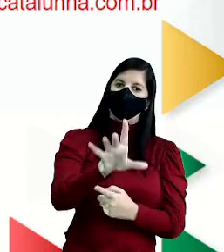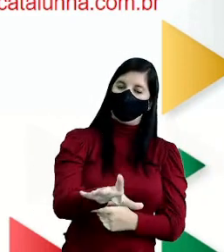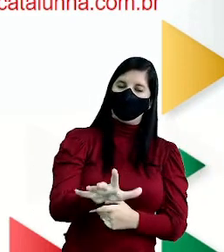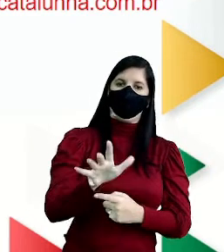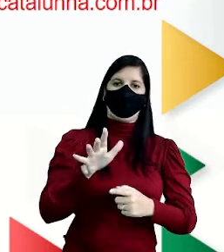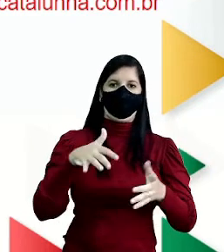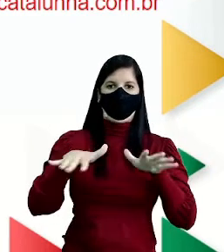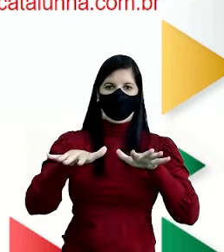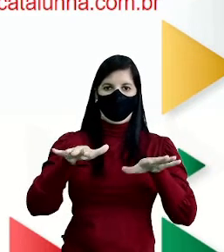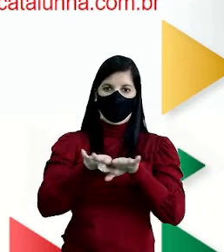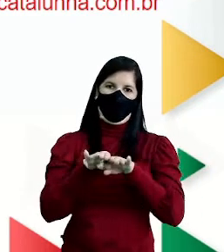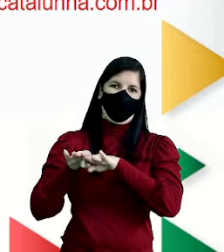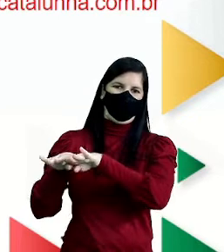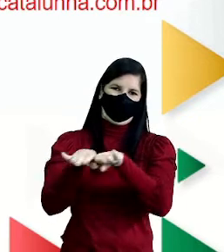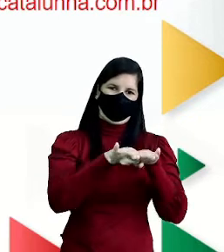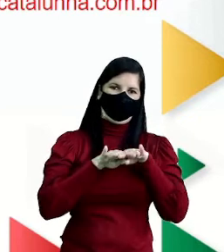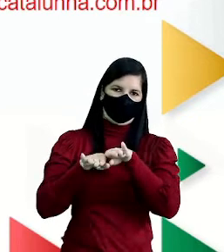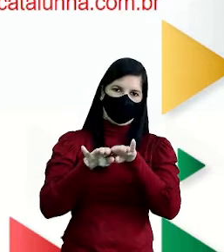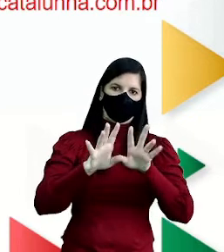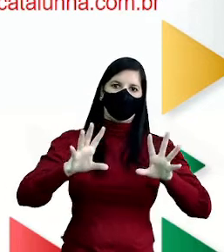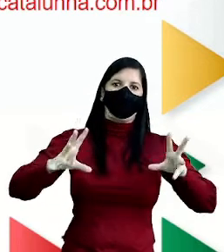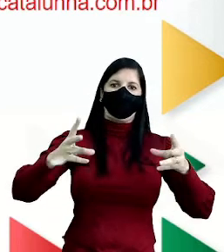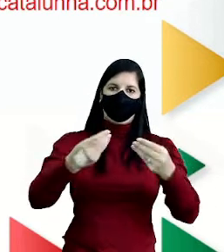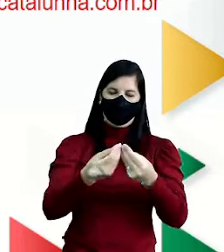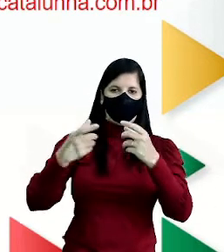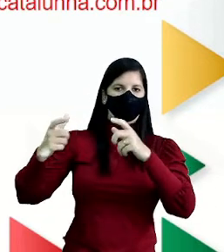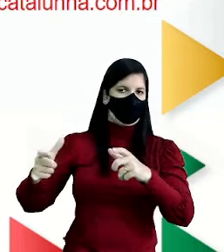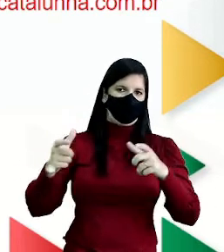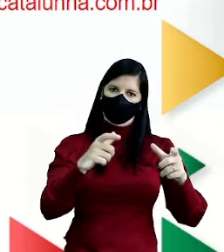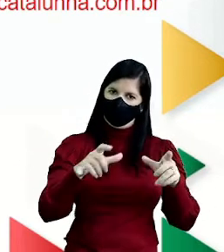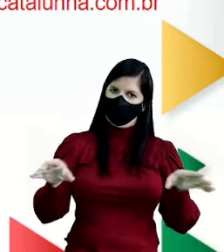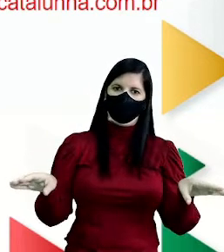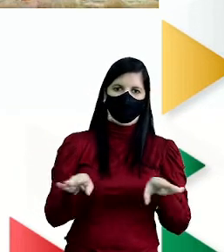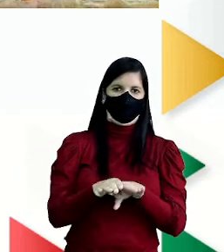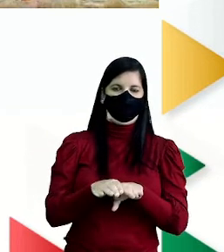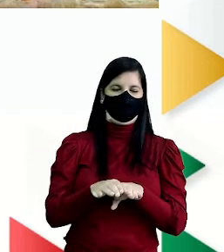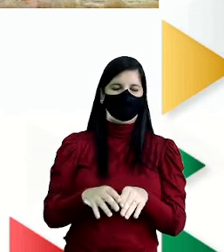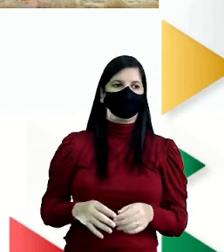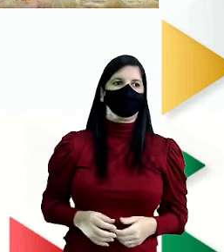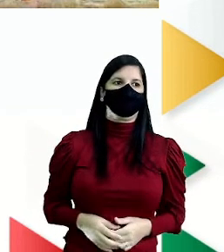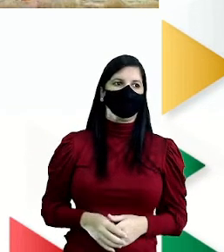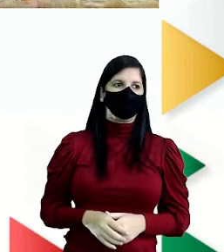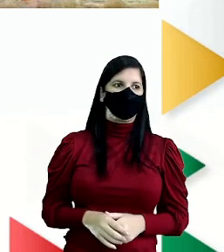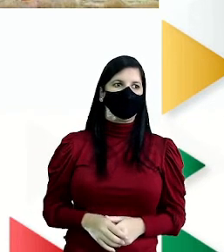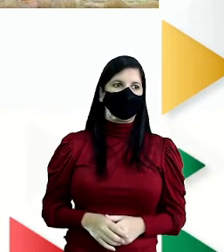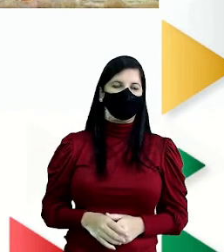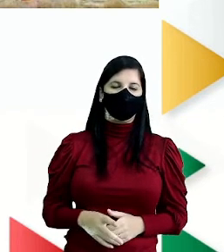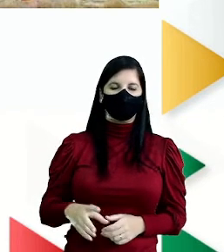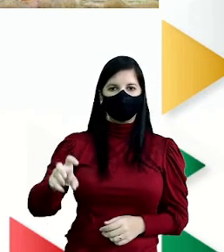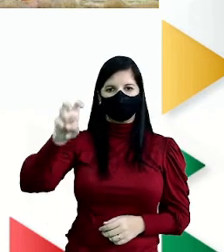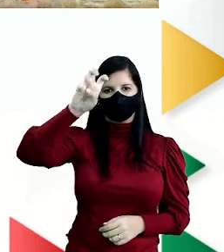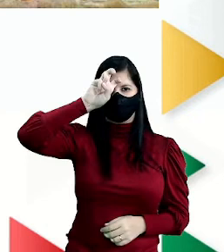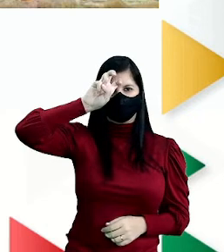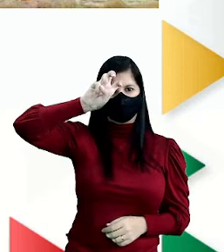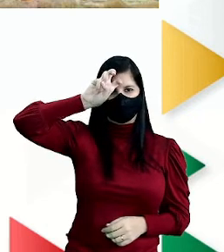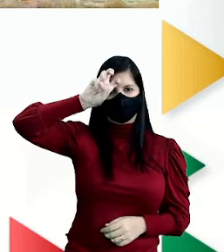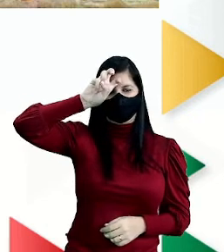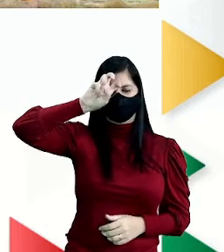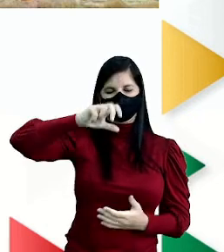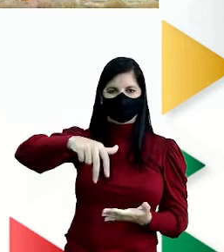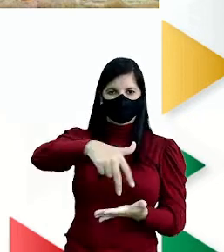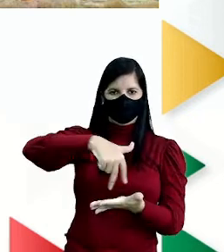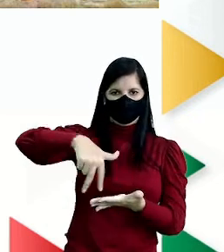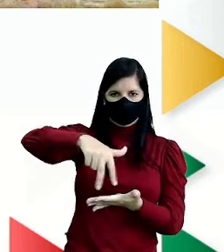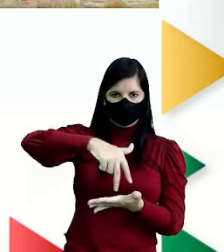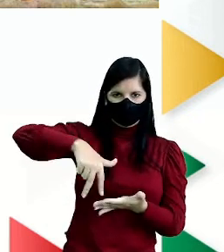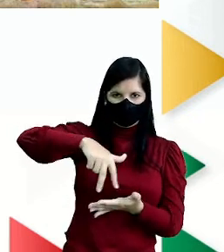né, a igualdade, né, que as pessoas ali estão em posições iguais, certo? Aí no Egito também temos a dança, né,